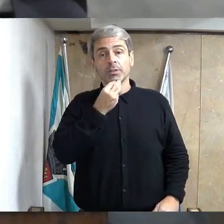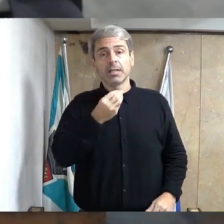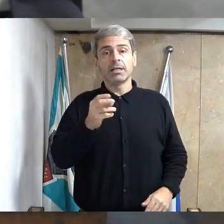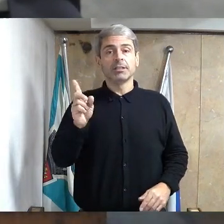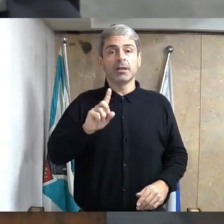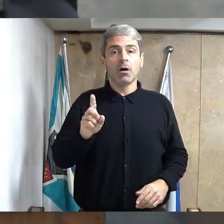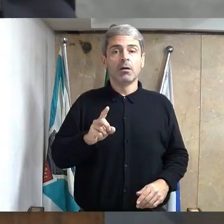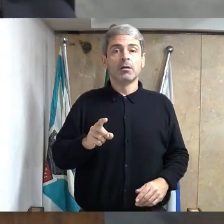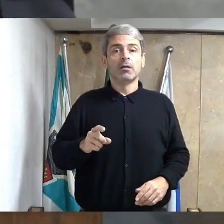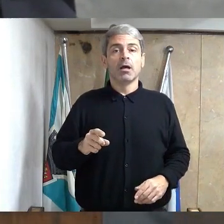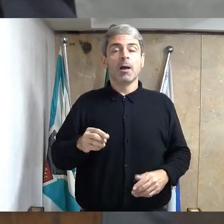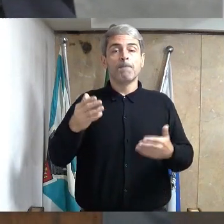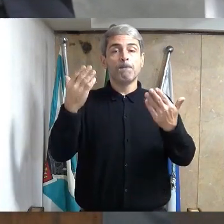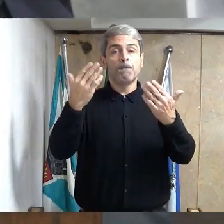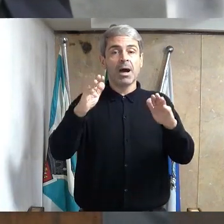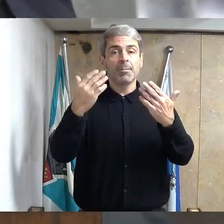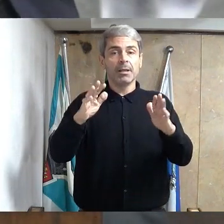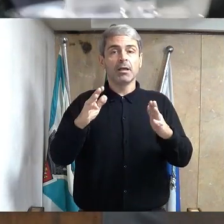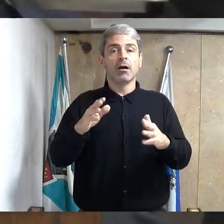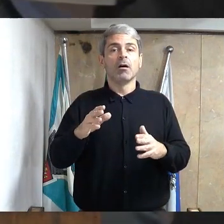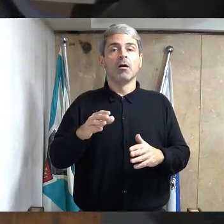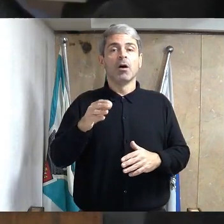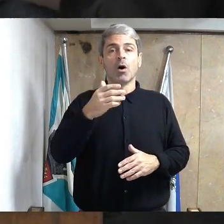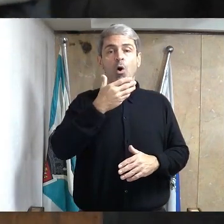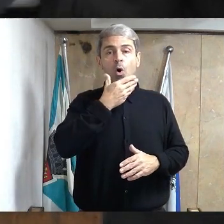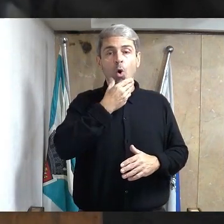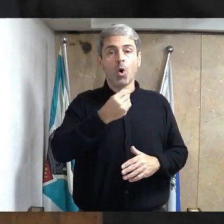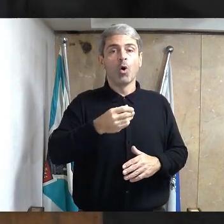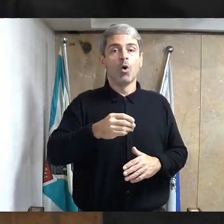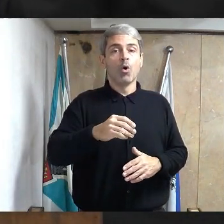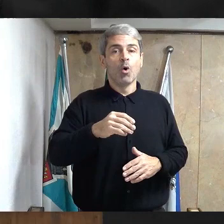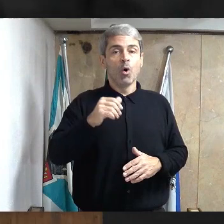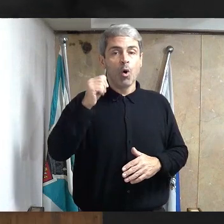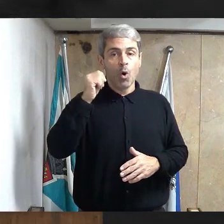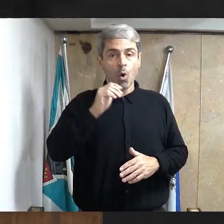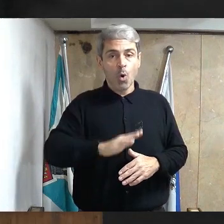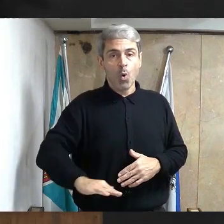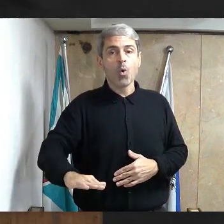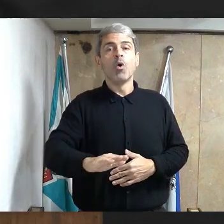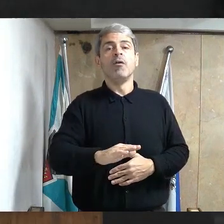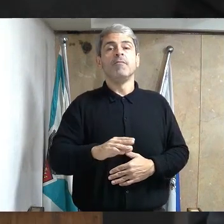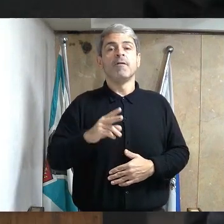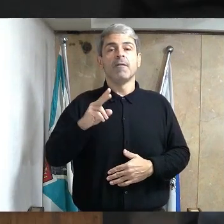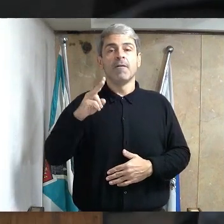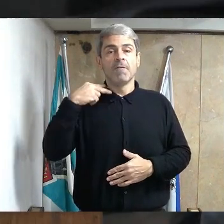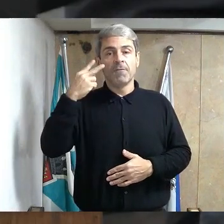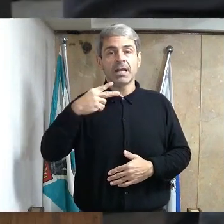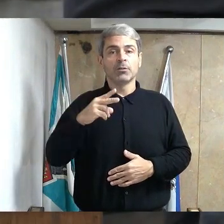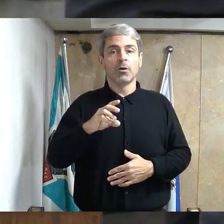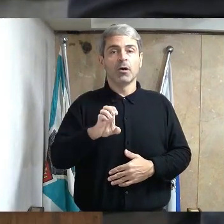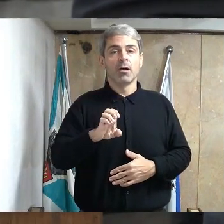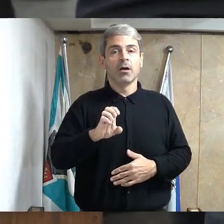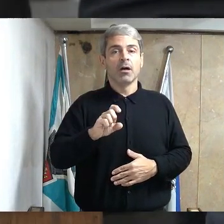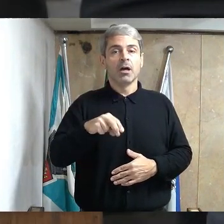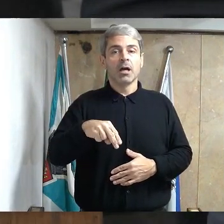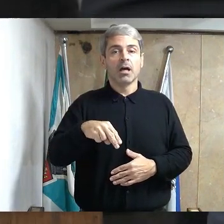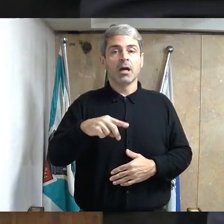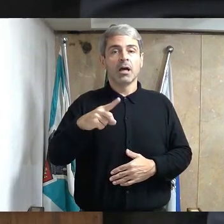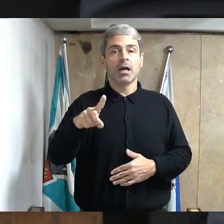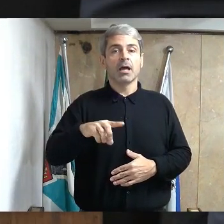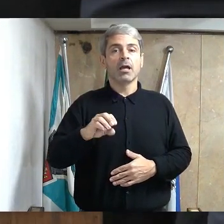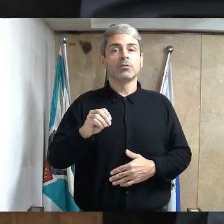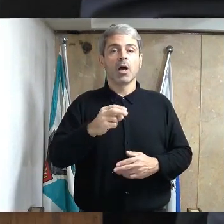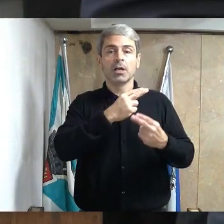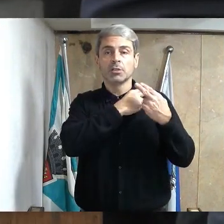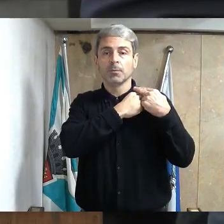de parabenizar o vereador Enzo e dizer para o vereador Enzo que agora, daqui para frente, a responsabilidade dele é muito grande.